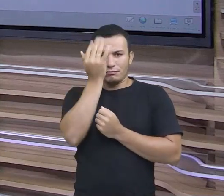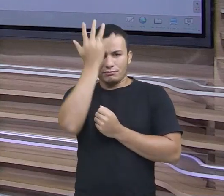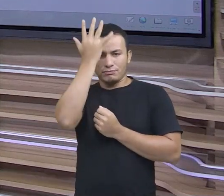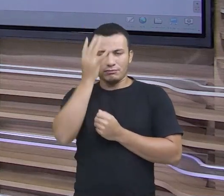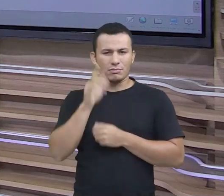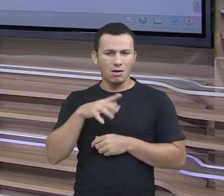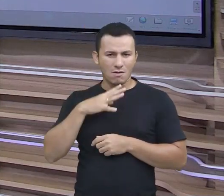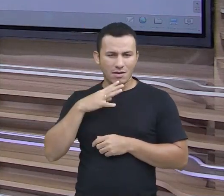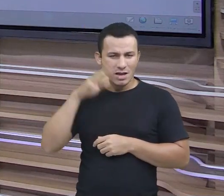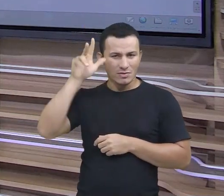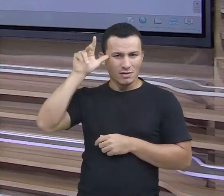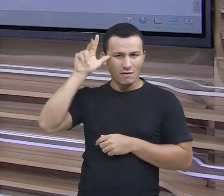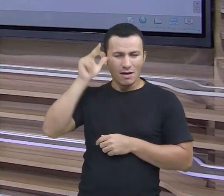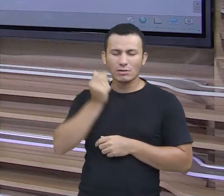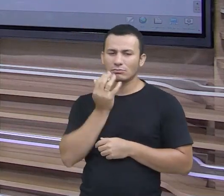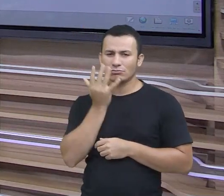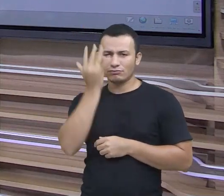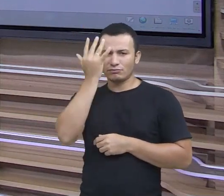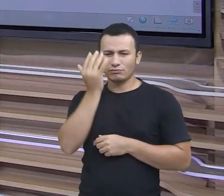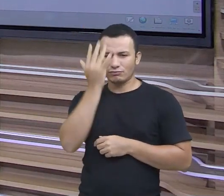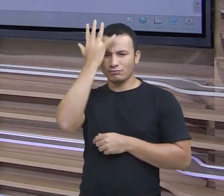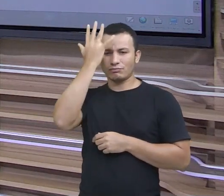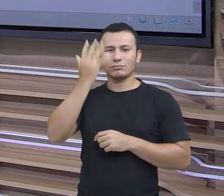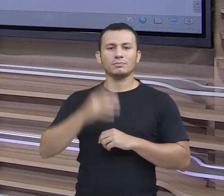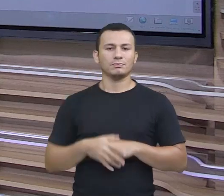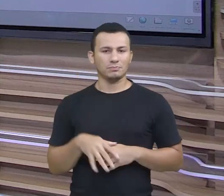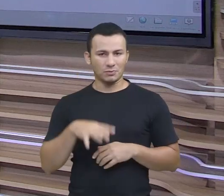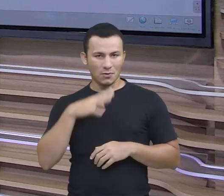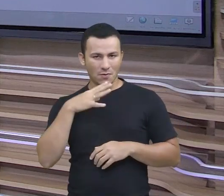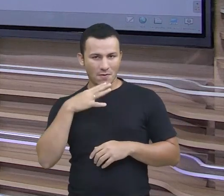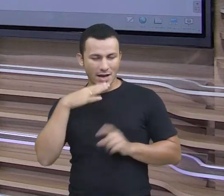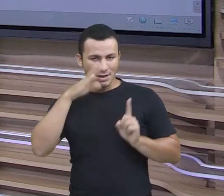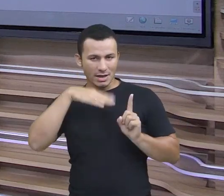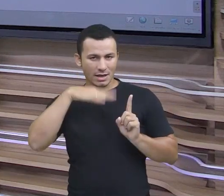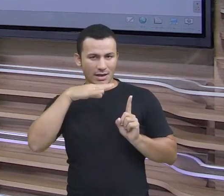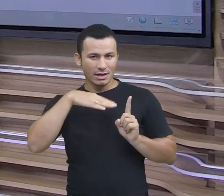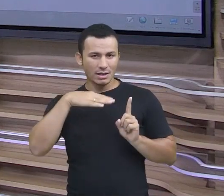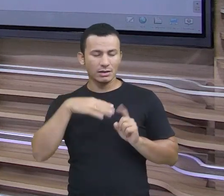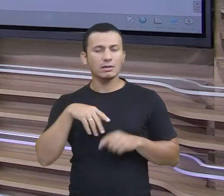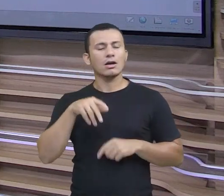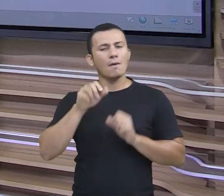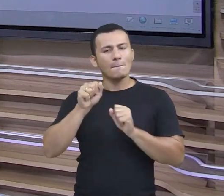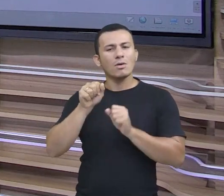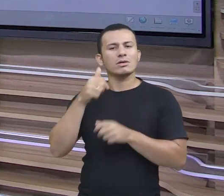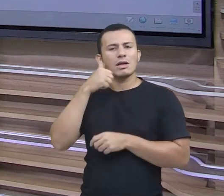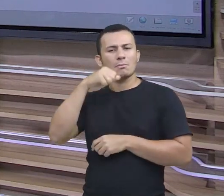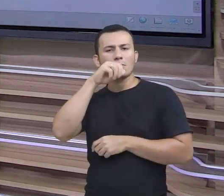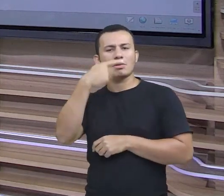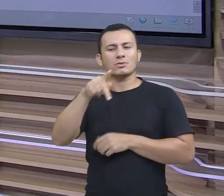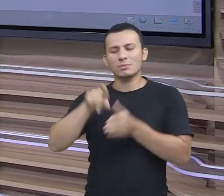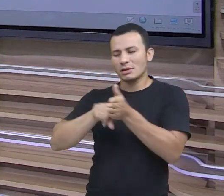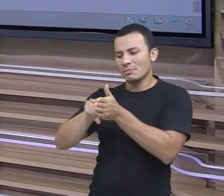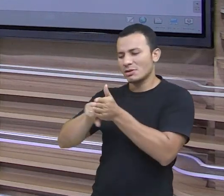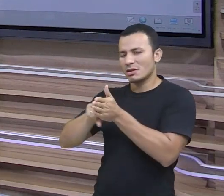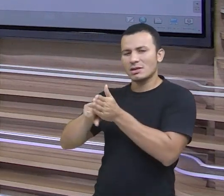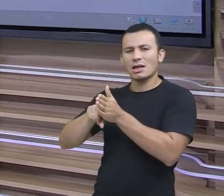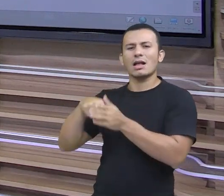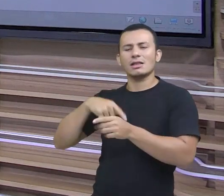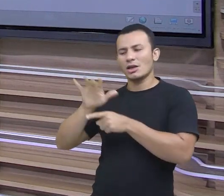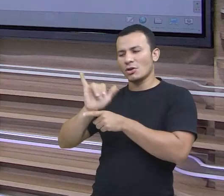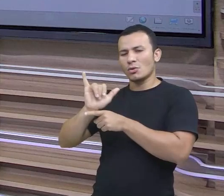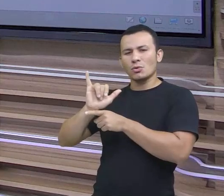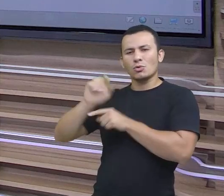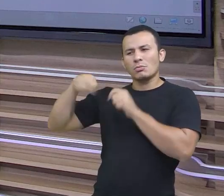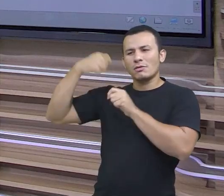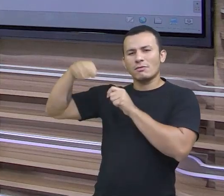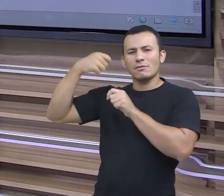da história da Mula Sem Cabeça. Já ouviram? Não, peça para mamãe pesquisar, tem vários vídeos no YouTube que você